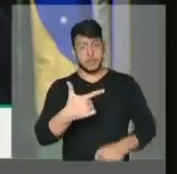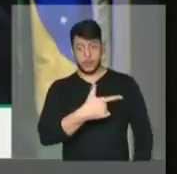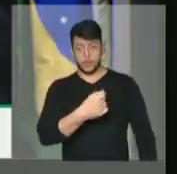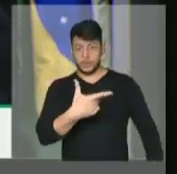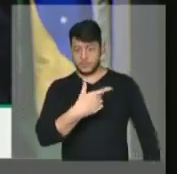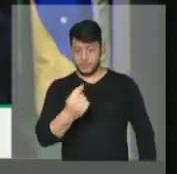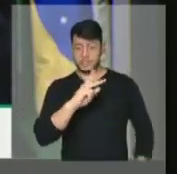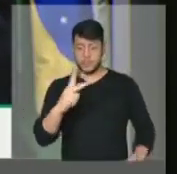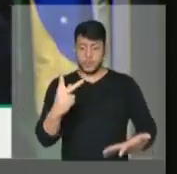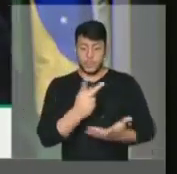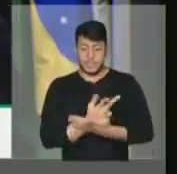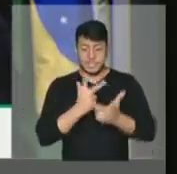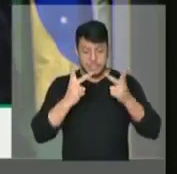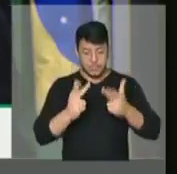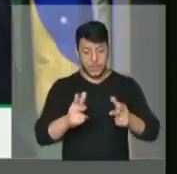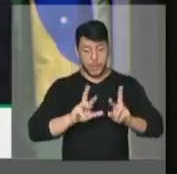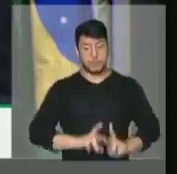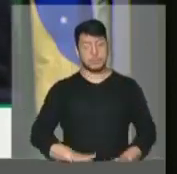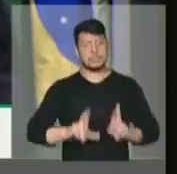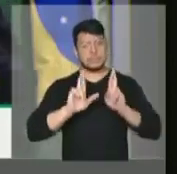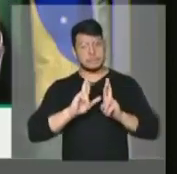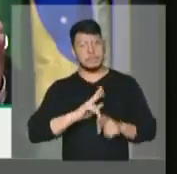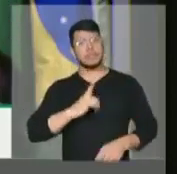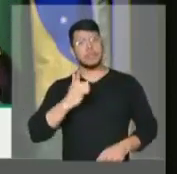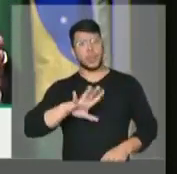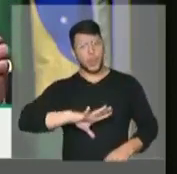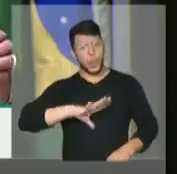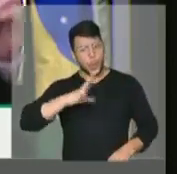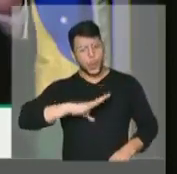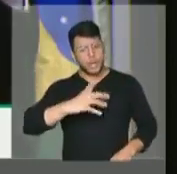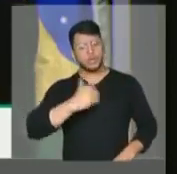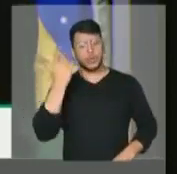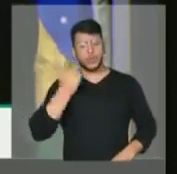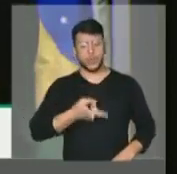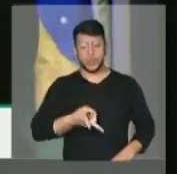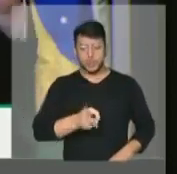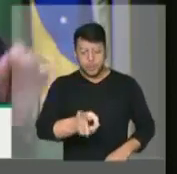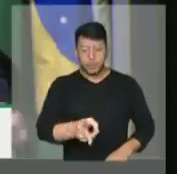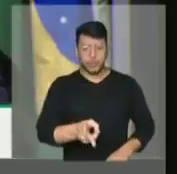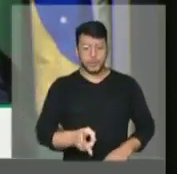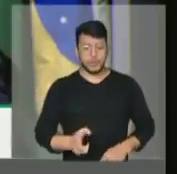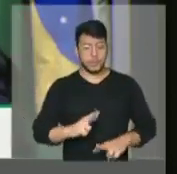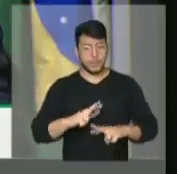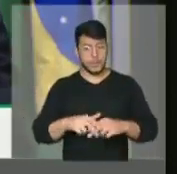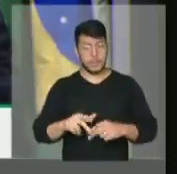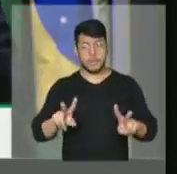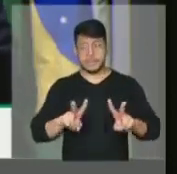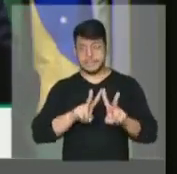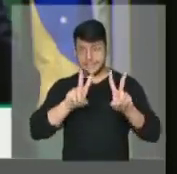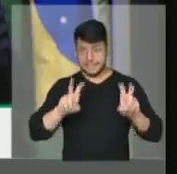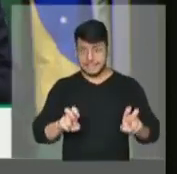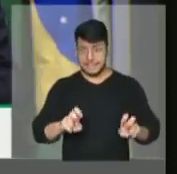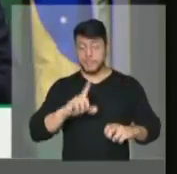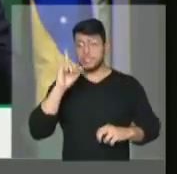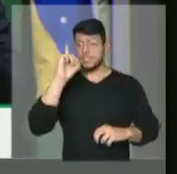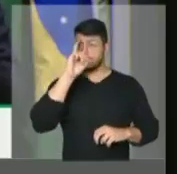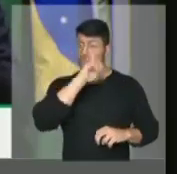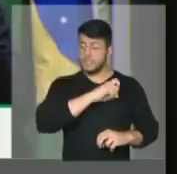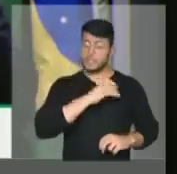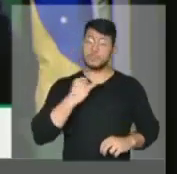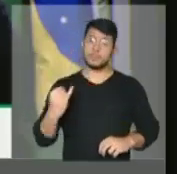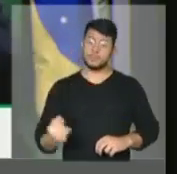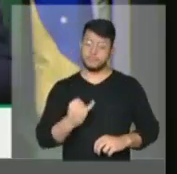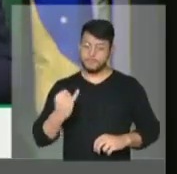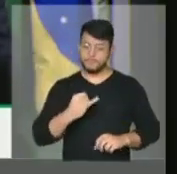gente continue com essa mesma coragem, com esses temas que são temas, como falei, temas difíceis